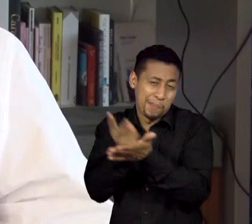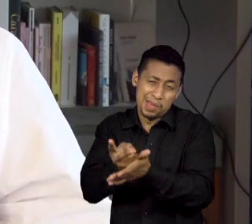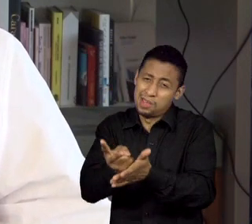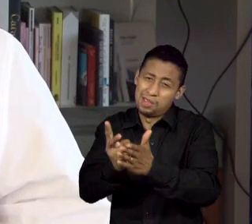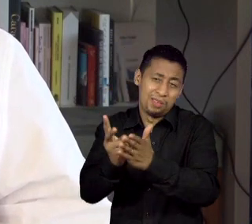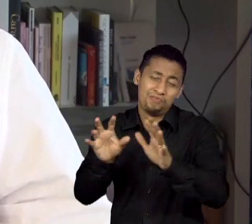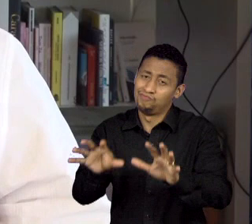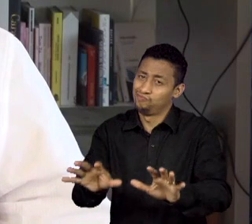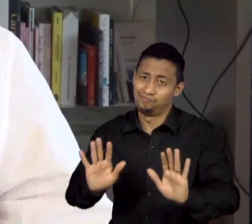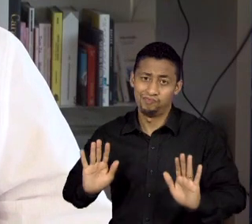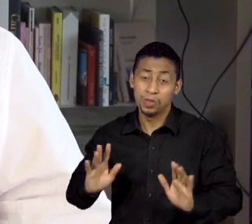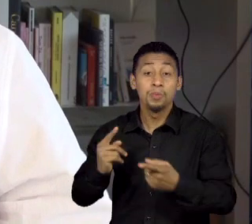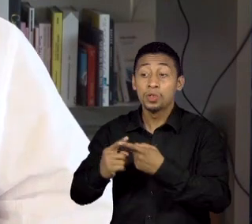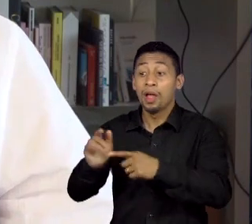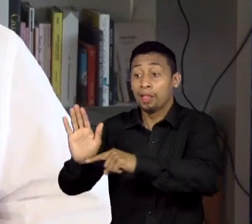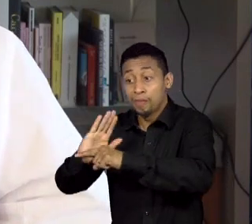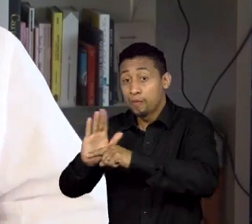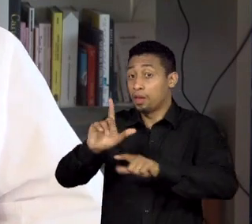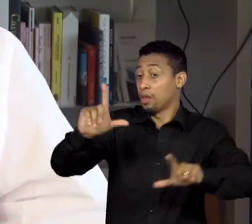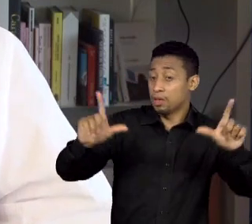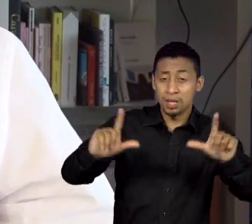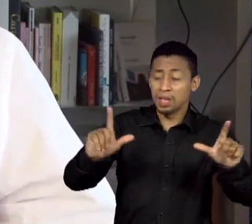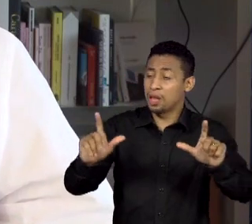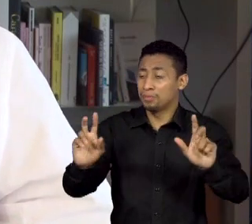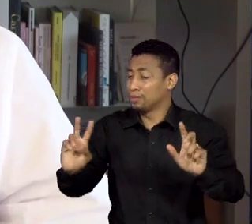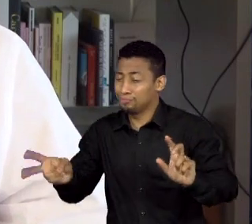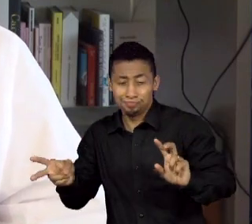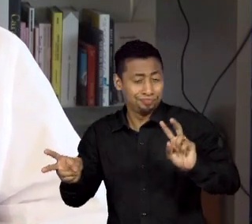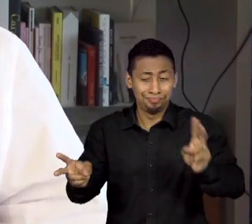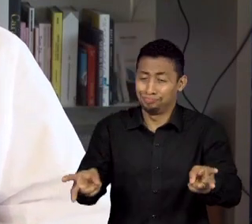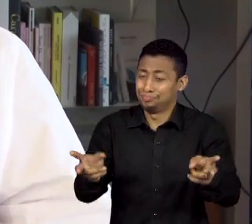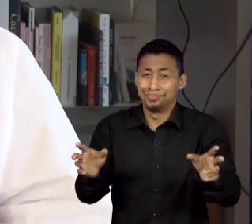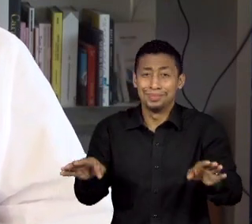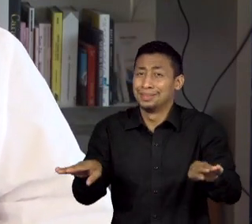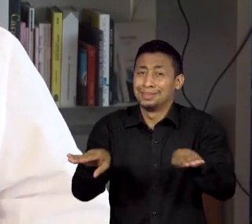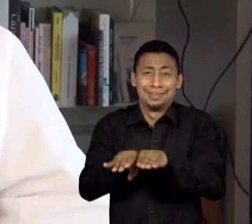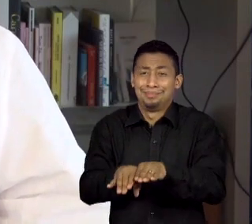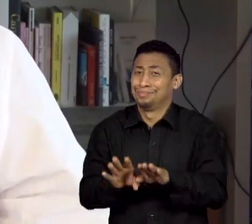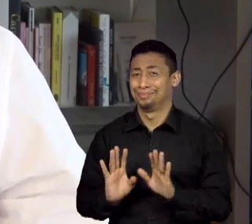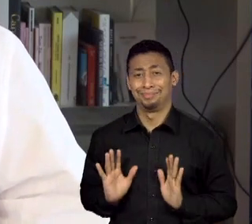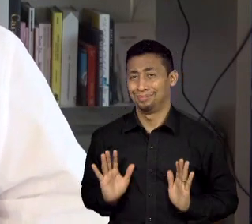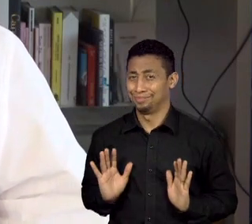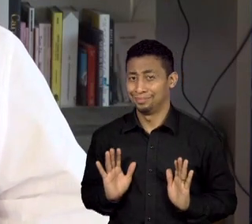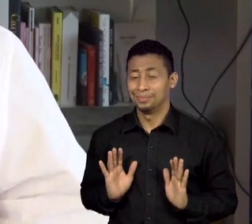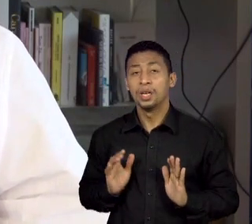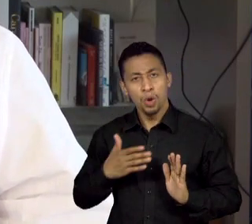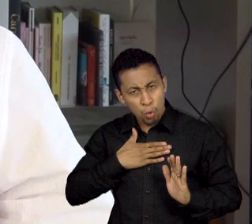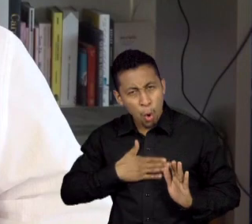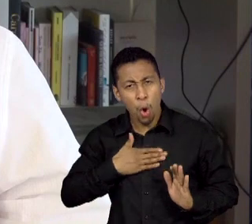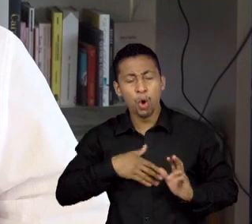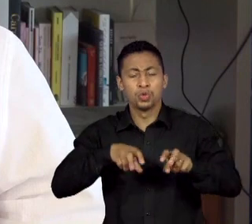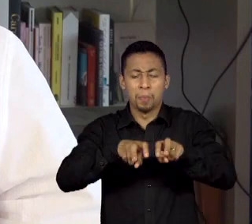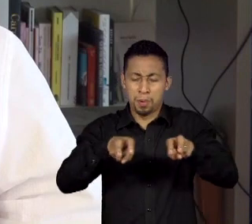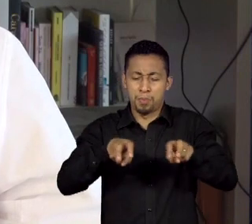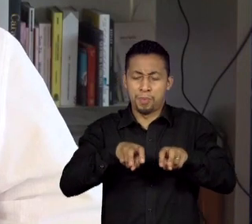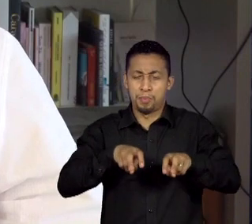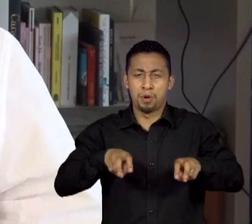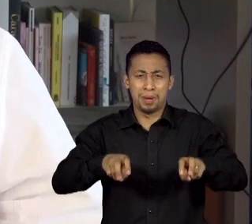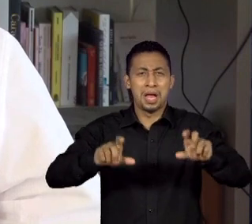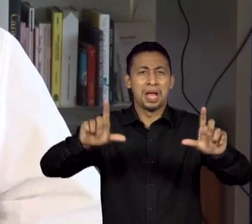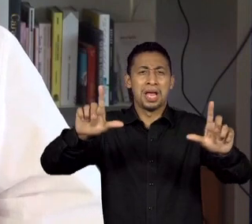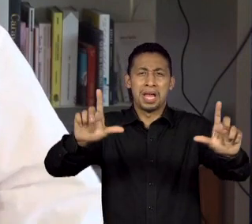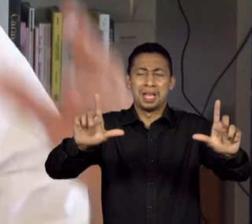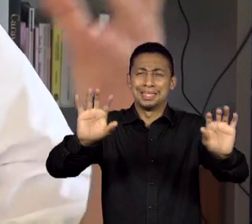é um ofício. Eu acho que eu gosto do cinema, essa coisa da cela grande, as pessoas falam, mas eu vejo uma